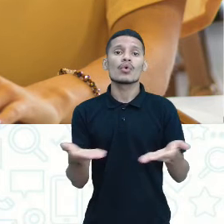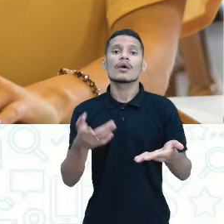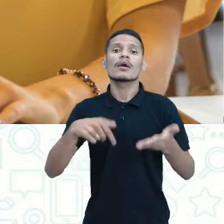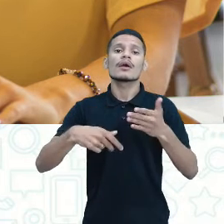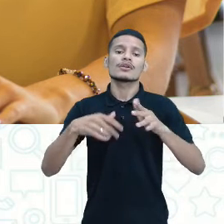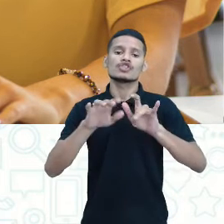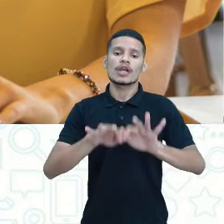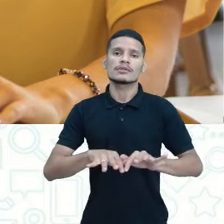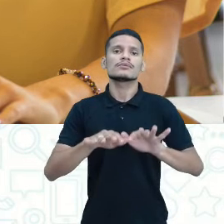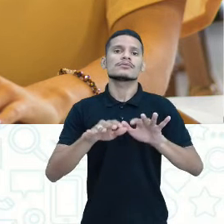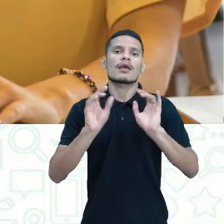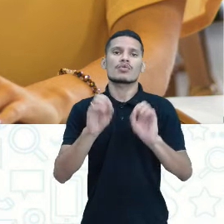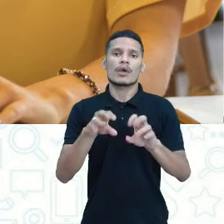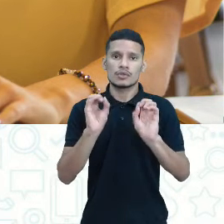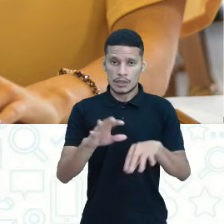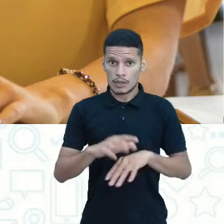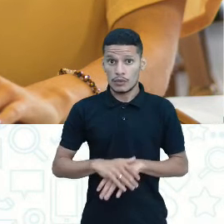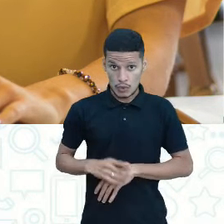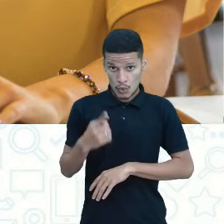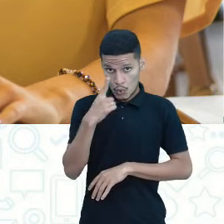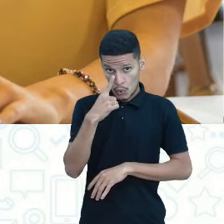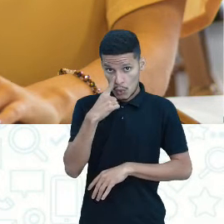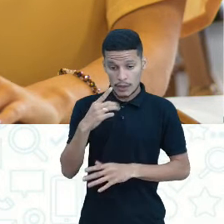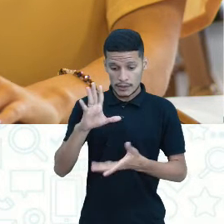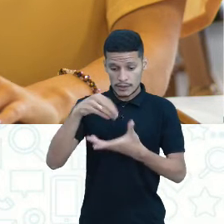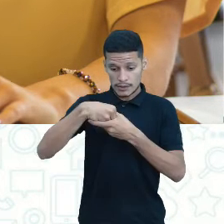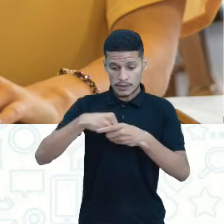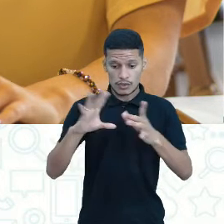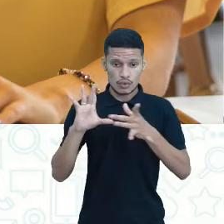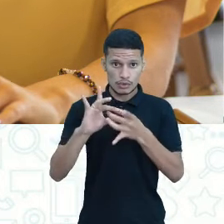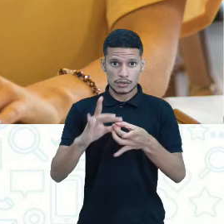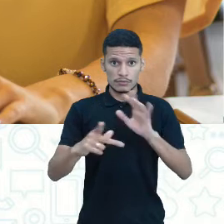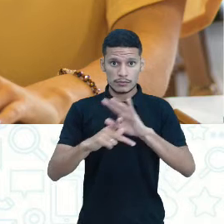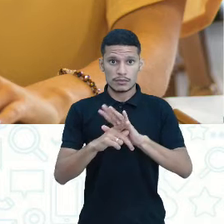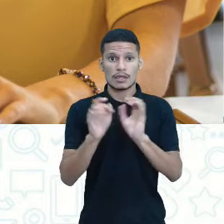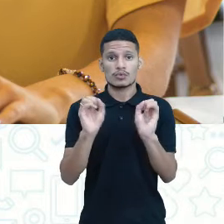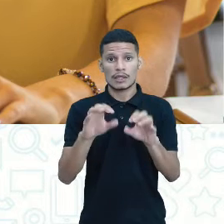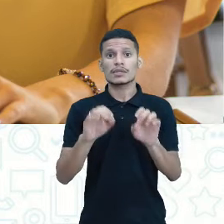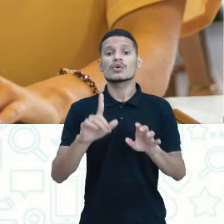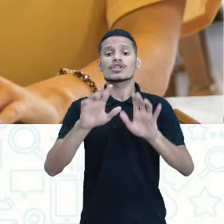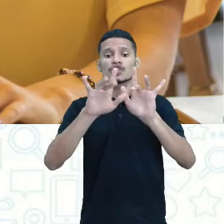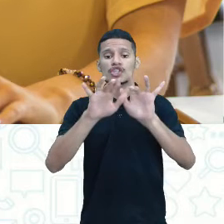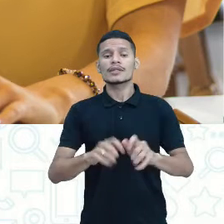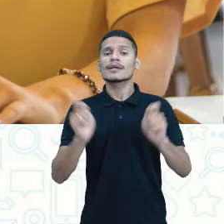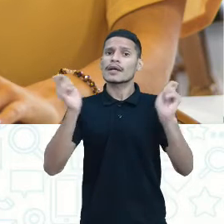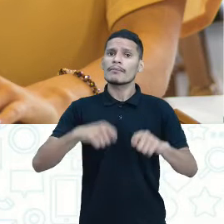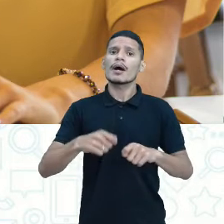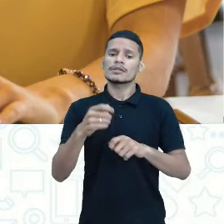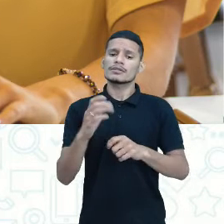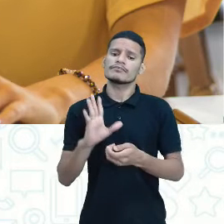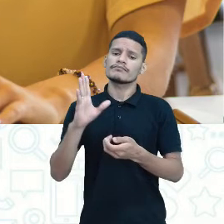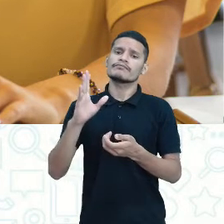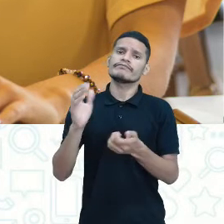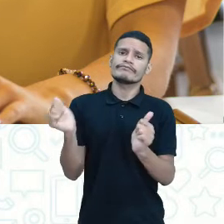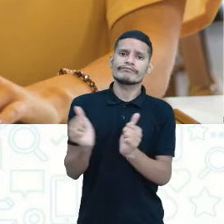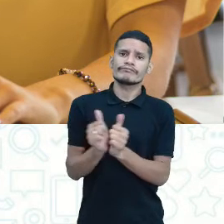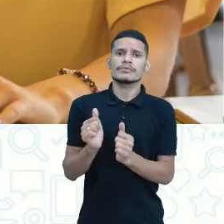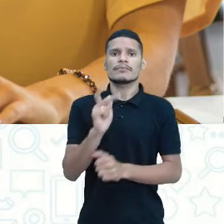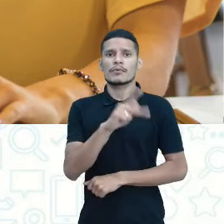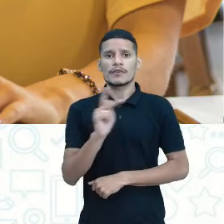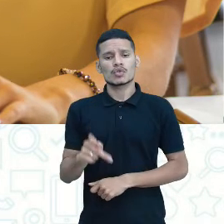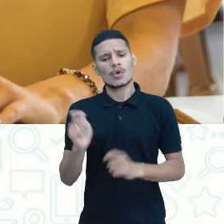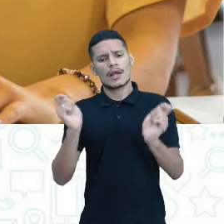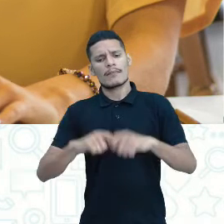educacional. Dentro do contexto da educação, o chat se configura como uma ferramenta possível para professores, visto que o